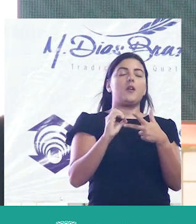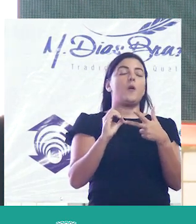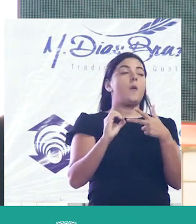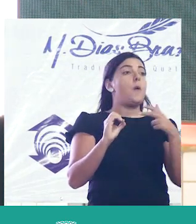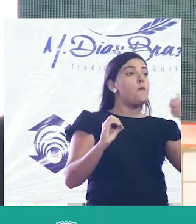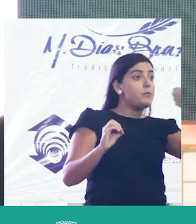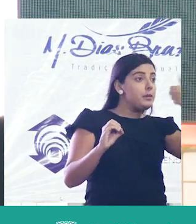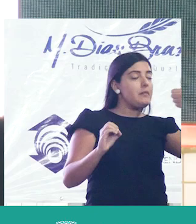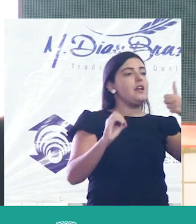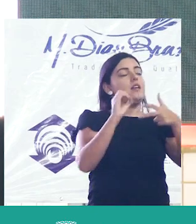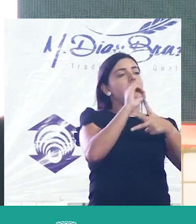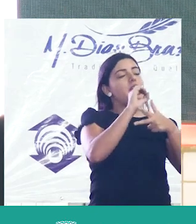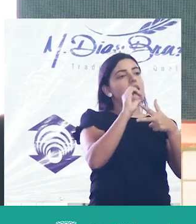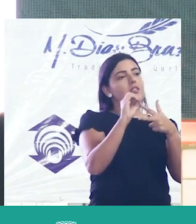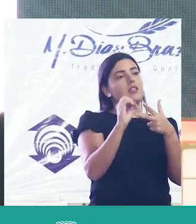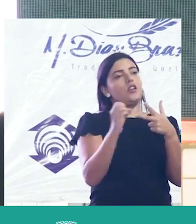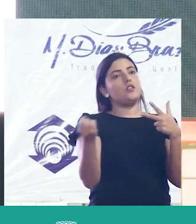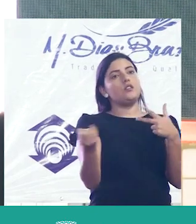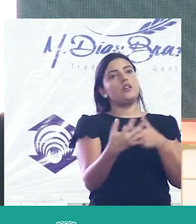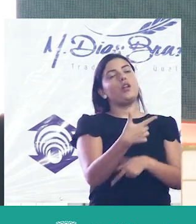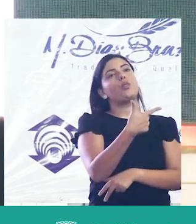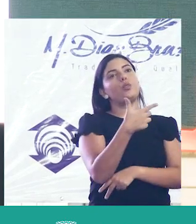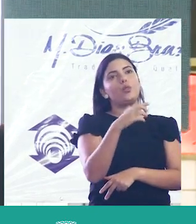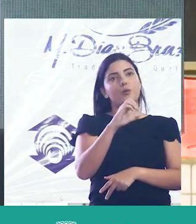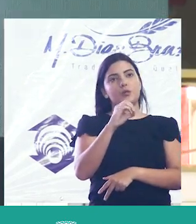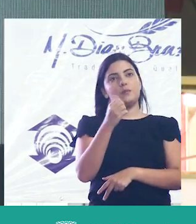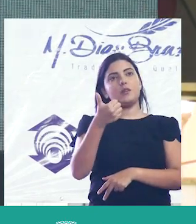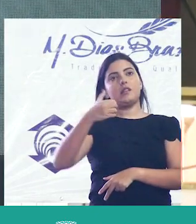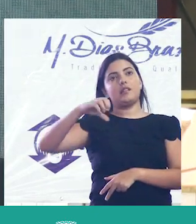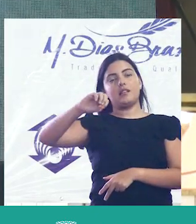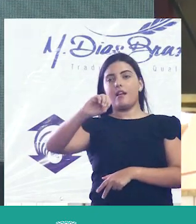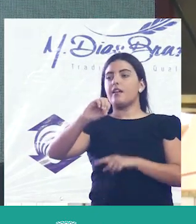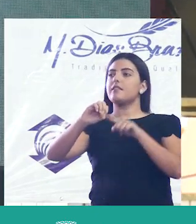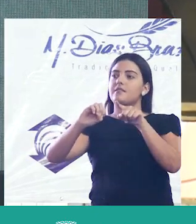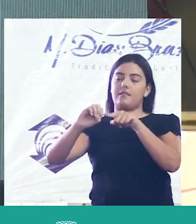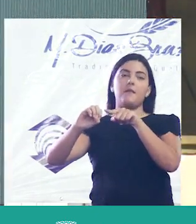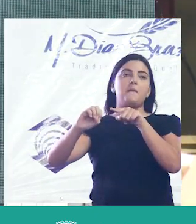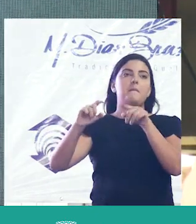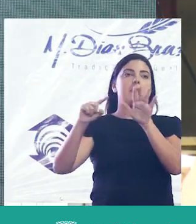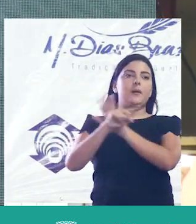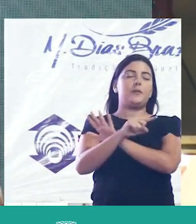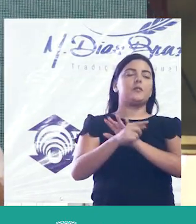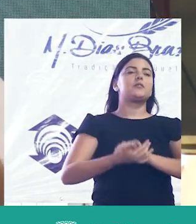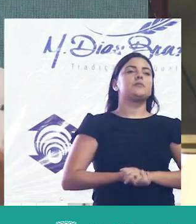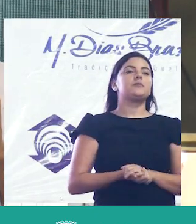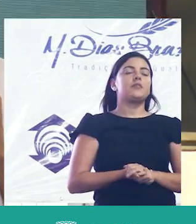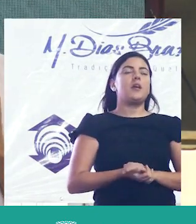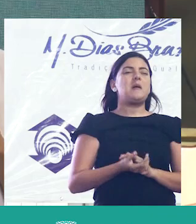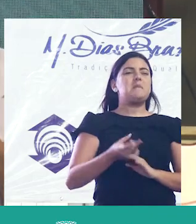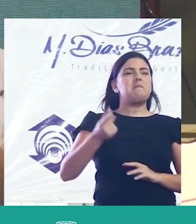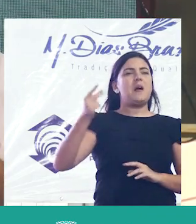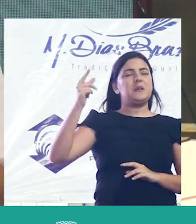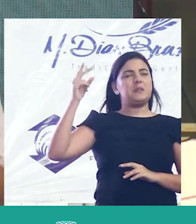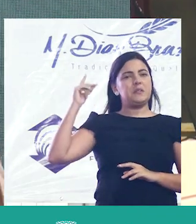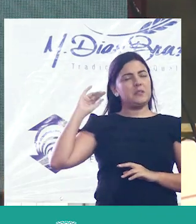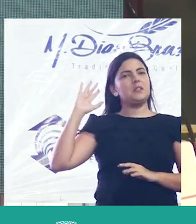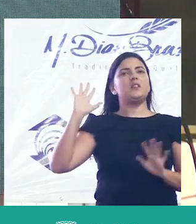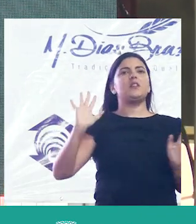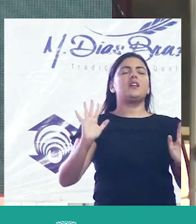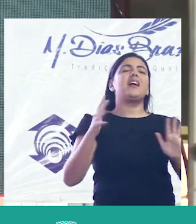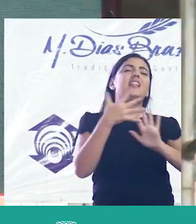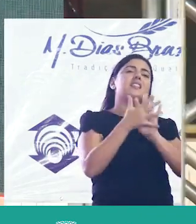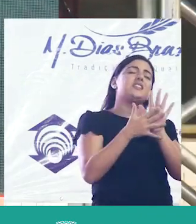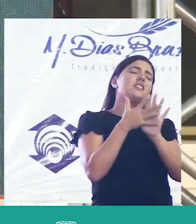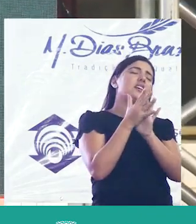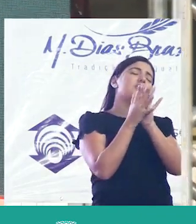Enem, nesse estilo moderno, é o de 2010. É esse dessa questão aqui. Essas provas mais antigas, elas traziam textos